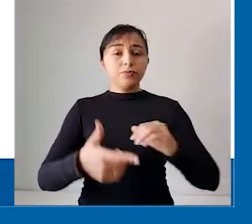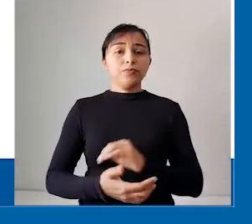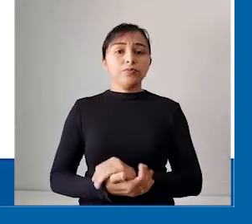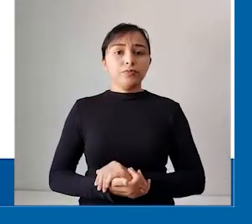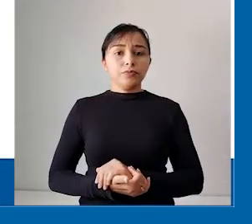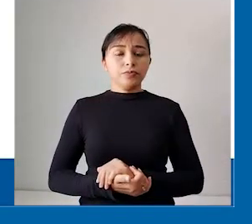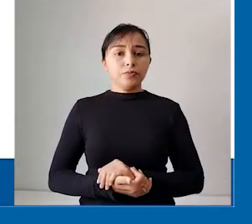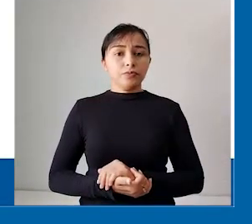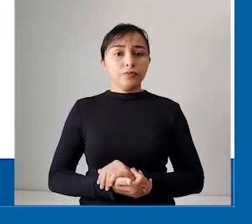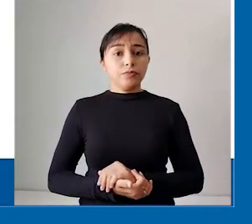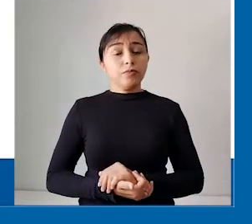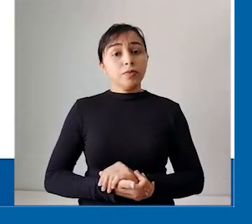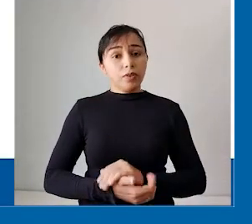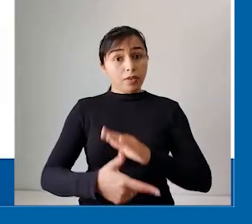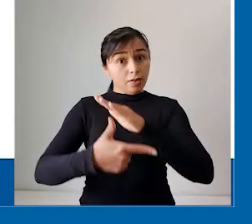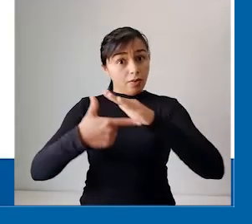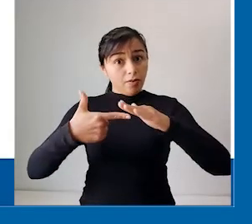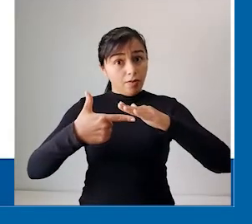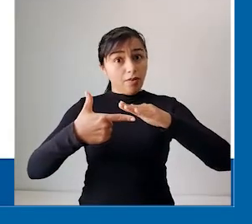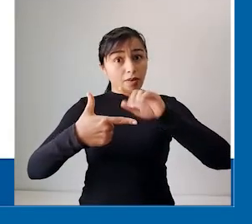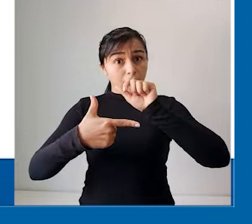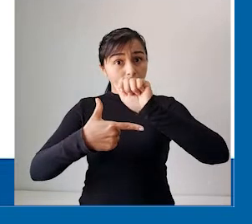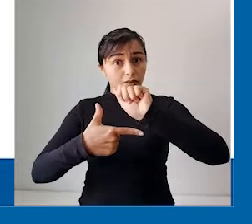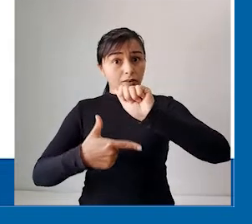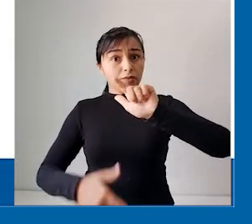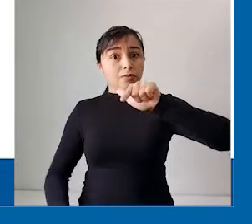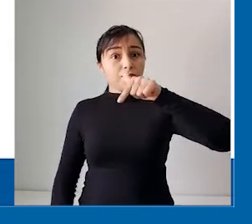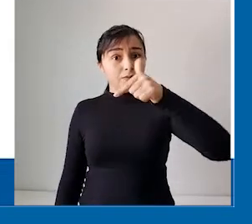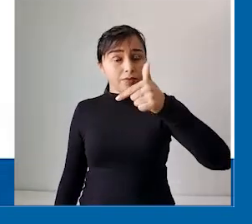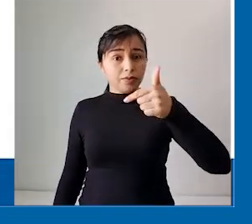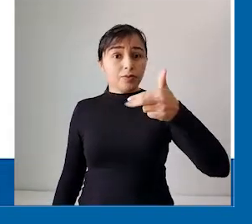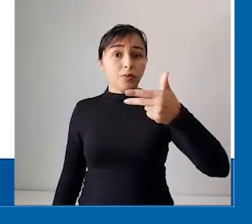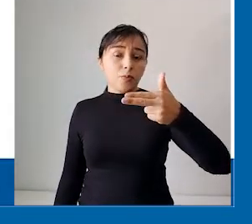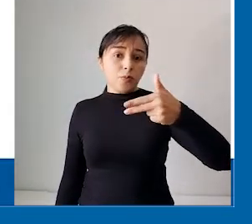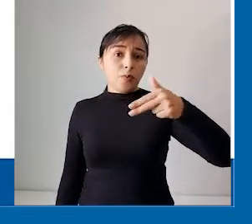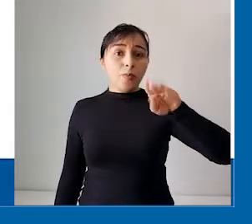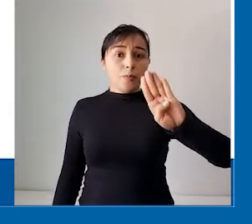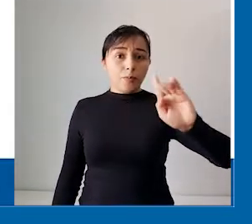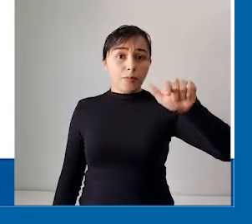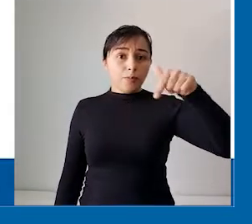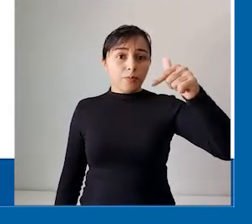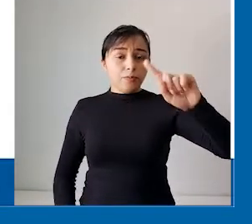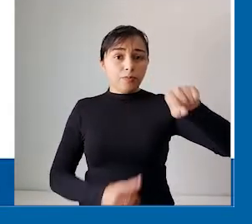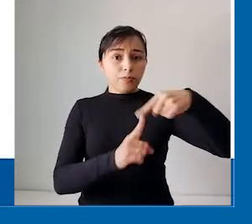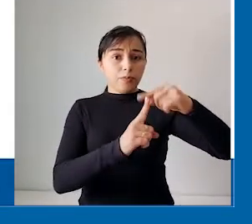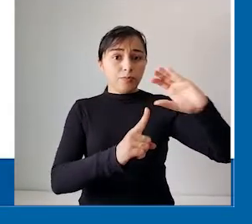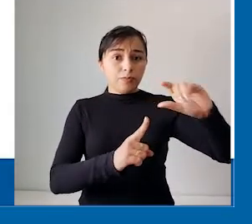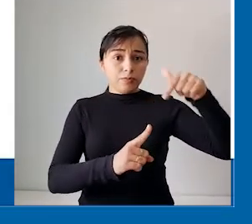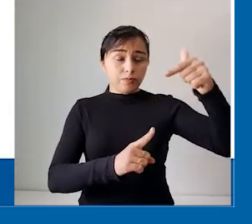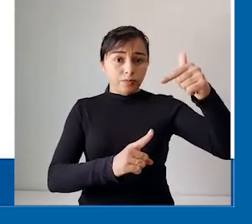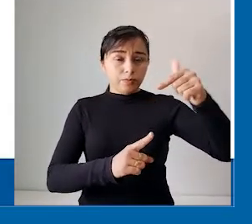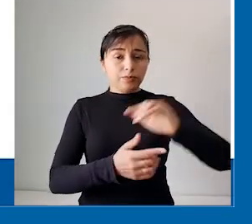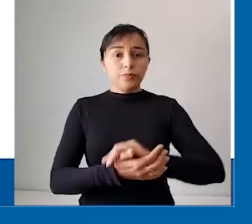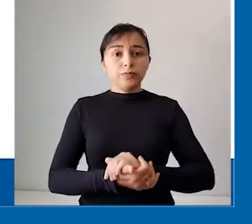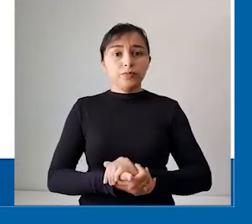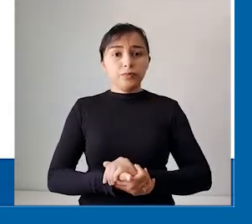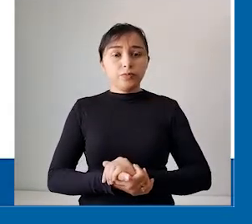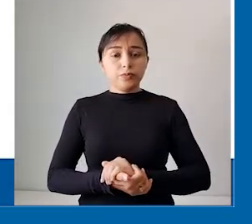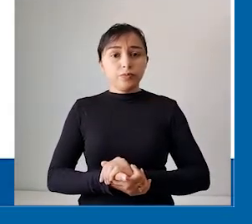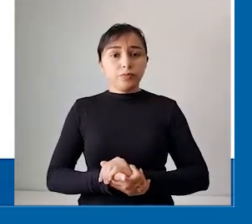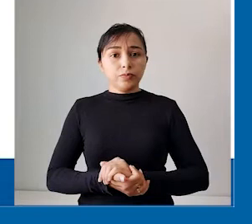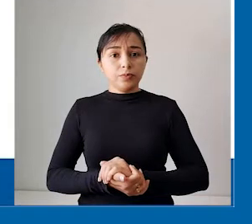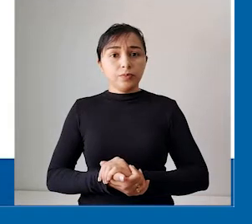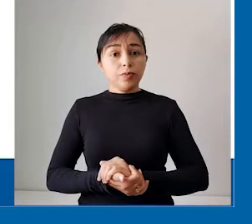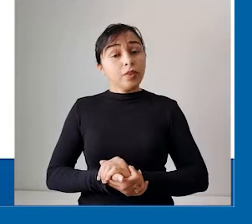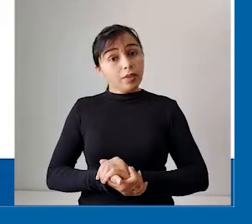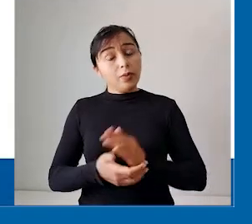ao quadrado é igual a cateto ao quadrado mais cateto ao quadrado. Como a hipotenusa é a nossa diagonal, que é